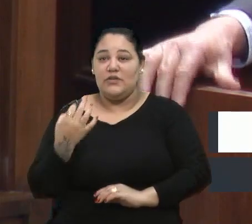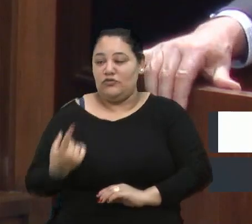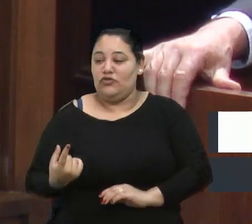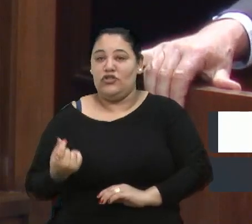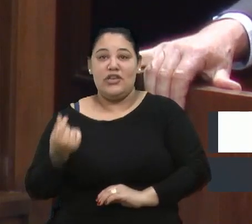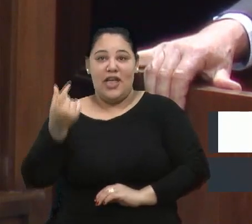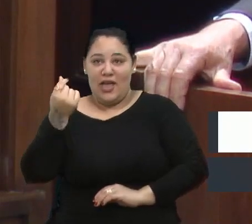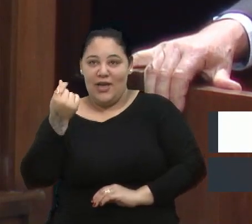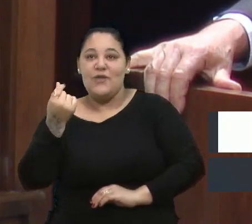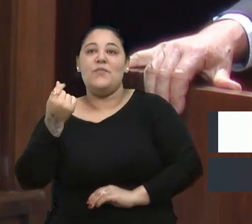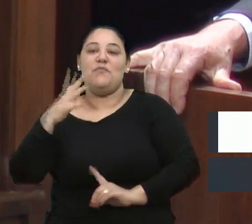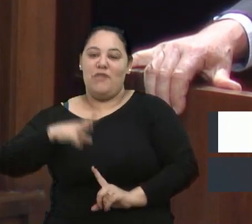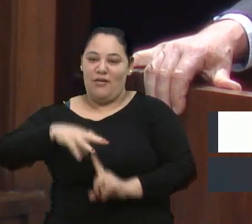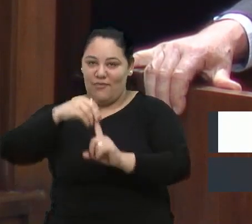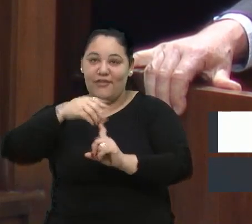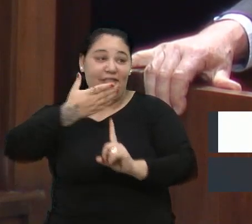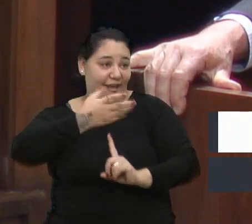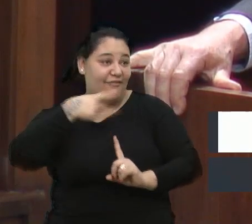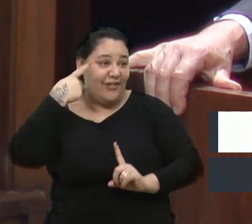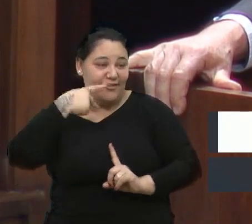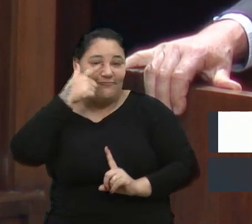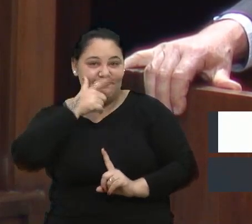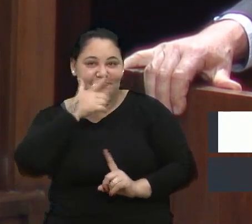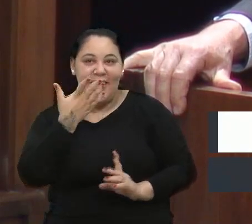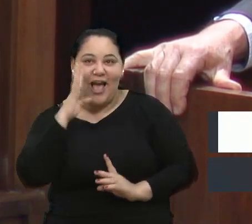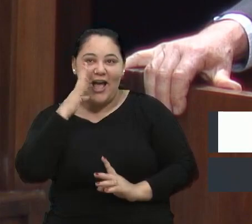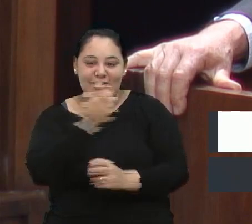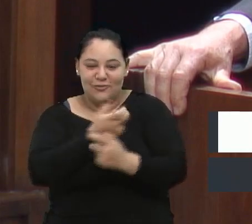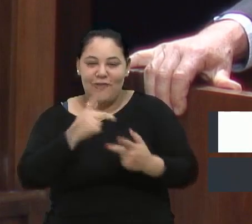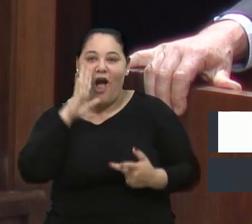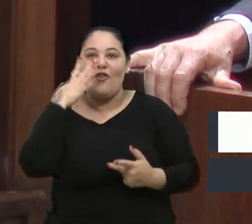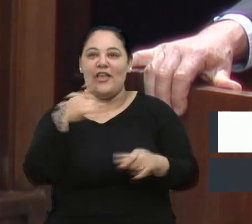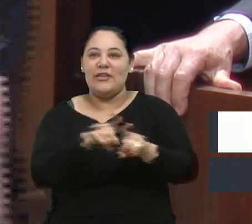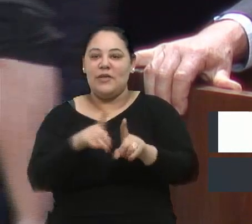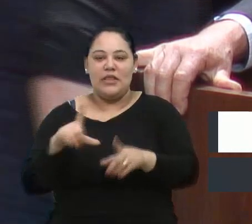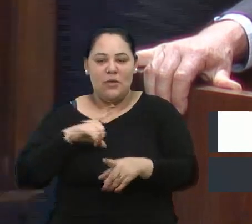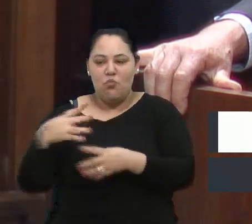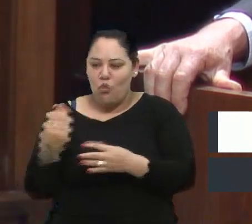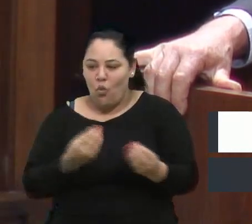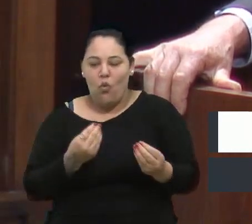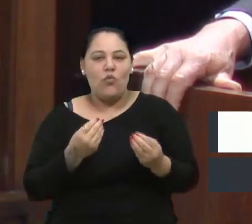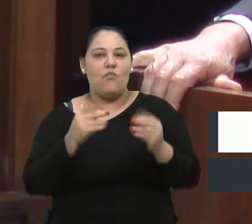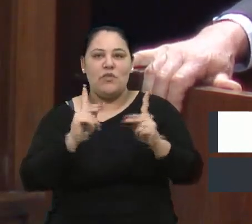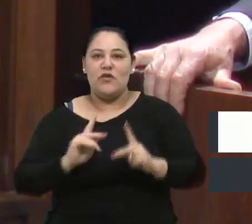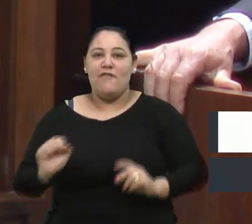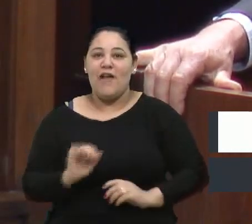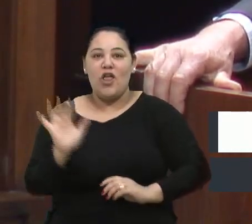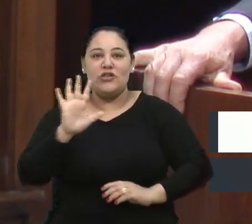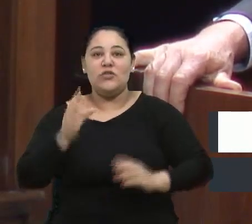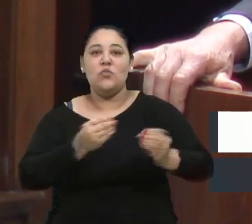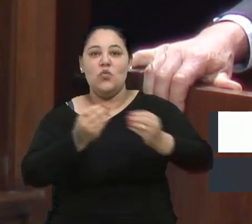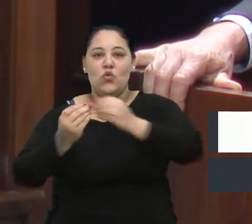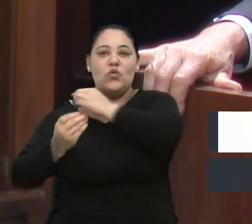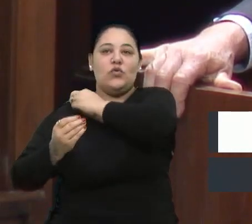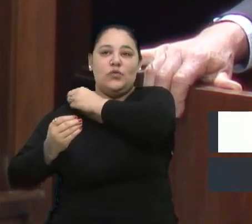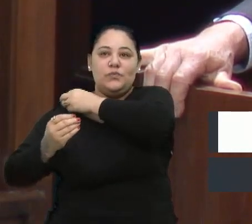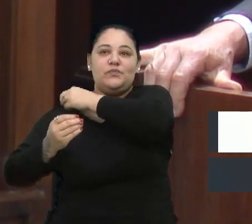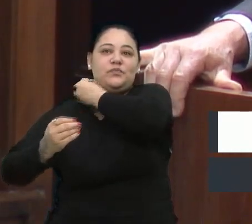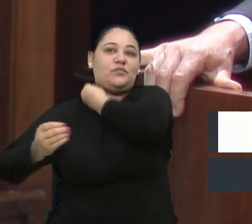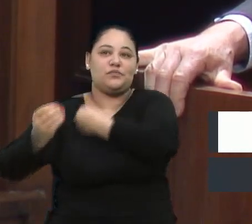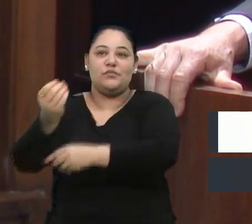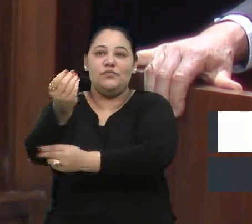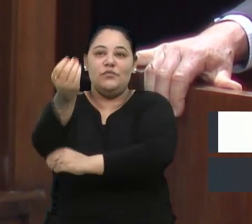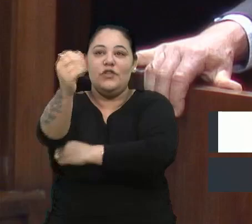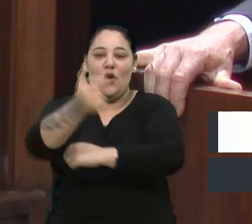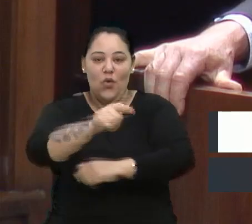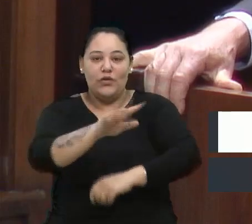principalmente, vereador Lucas, as coisas acontecem. Tinha muita gente ali valorizando muito, assim que possível, por mais esse empreendimento de muitos